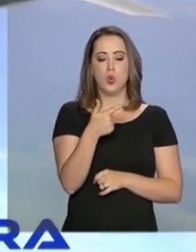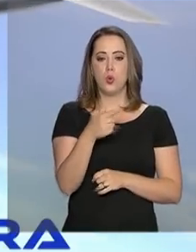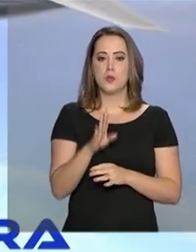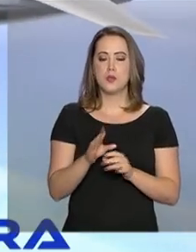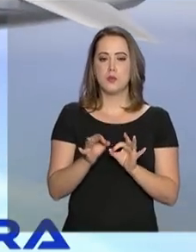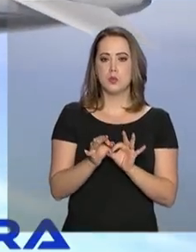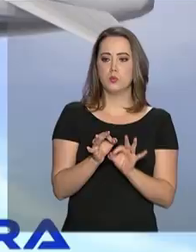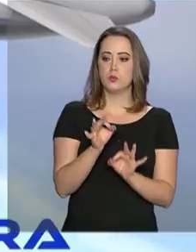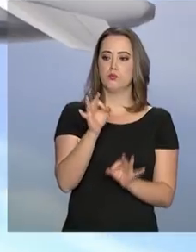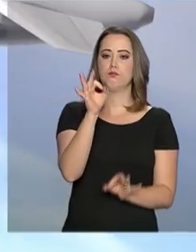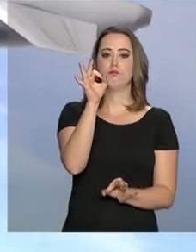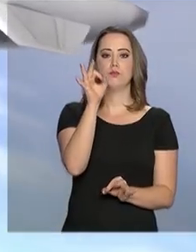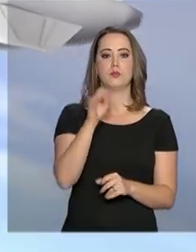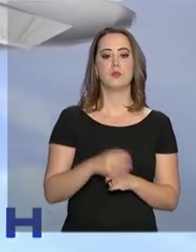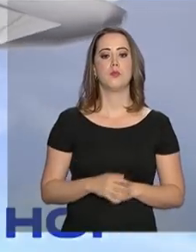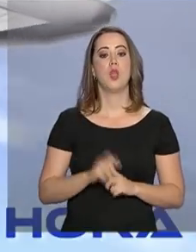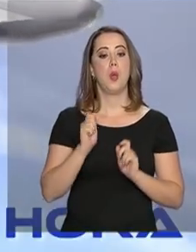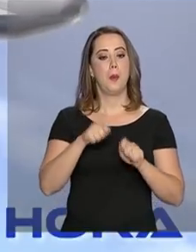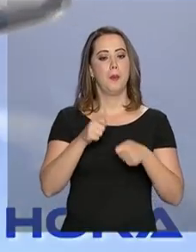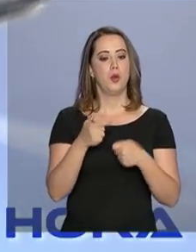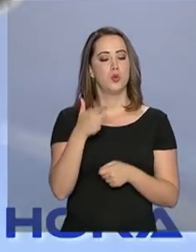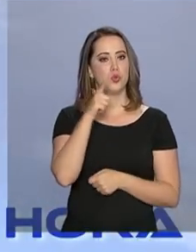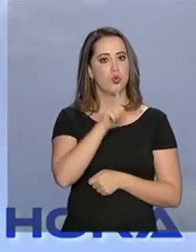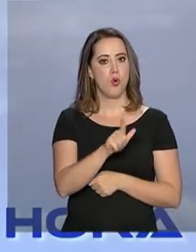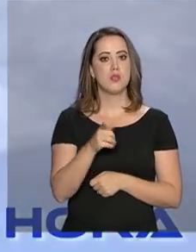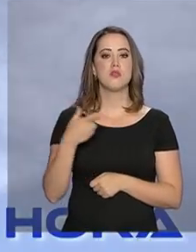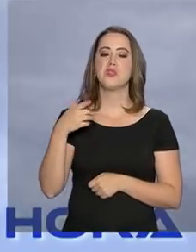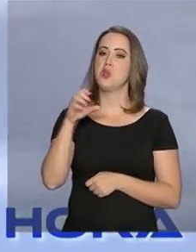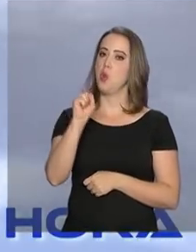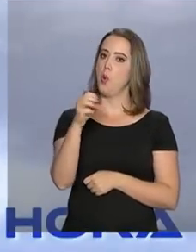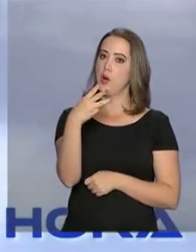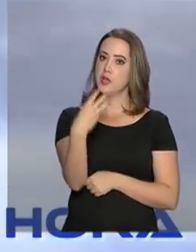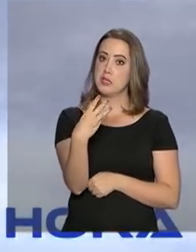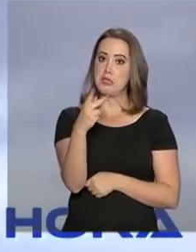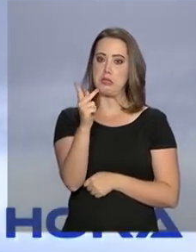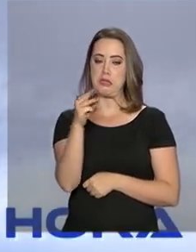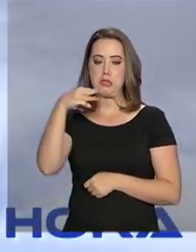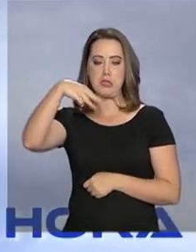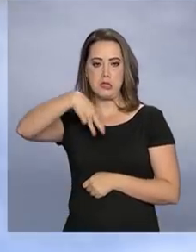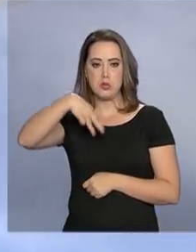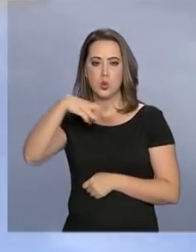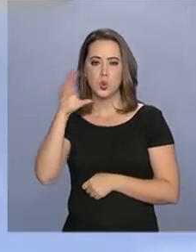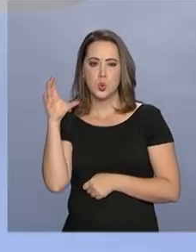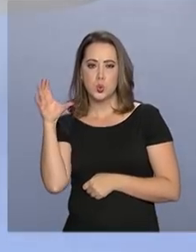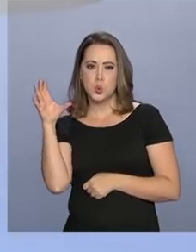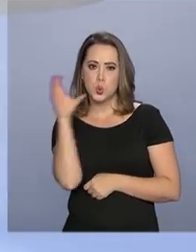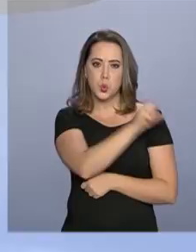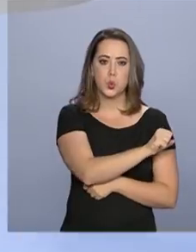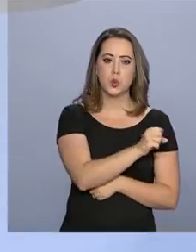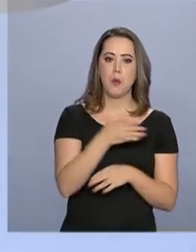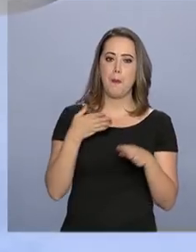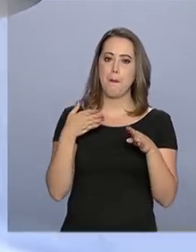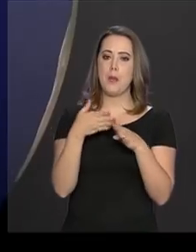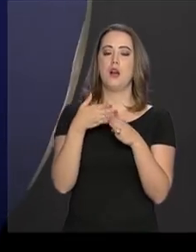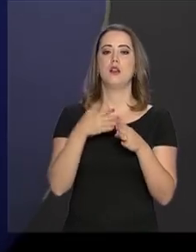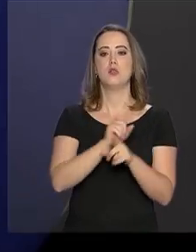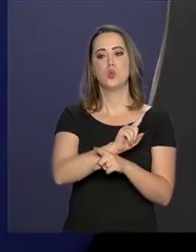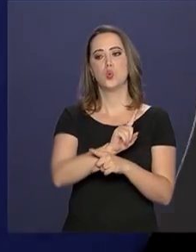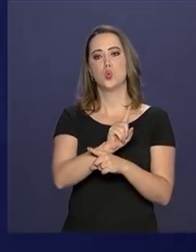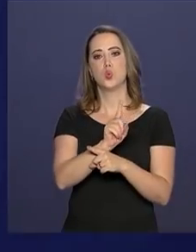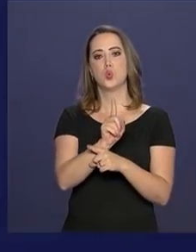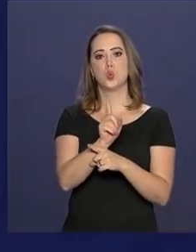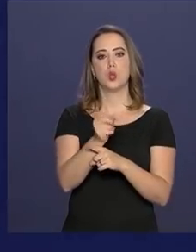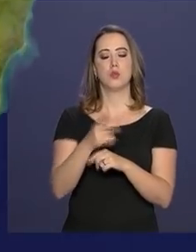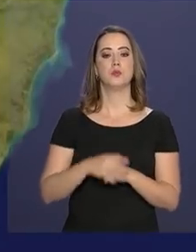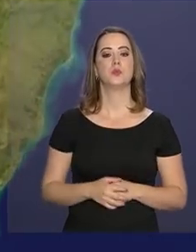de altura. Ela pode atingir até 830 km por hora na velocidade máxima de cruzeiro. Para